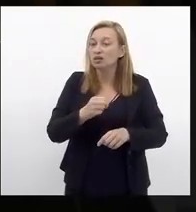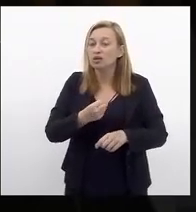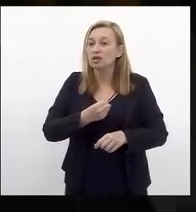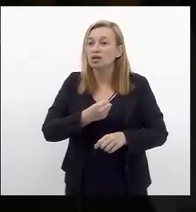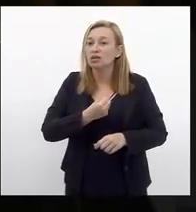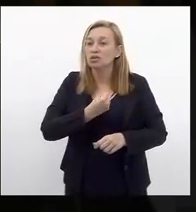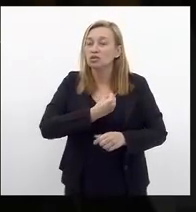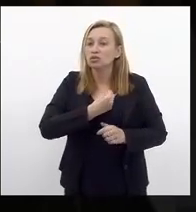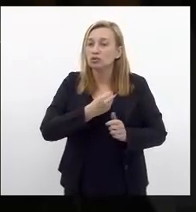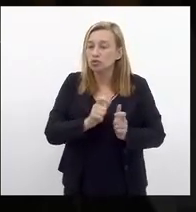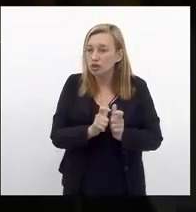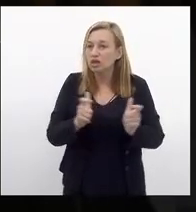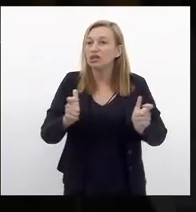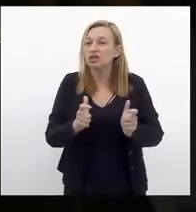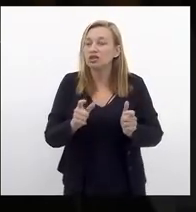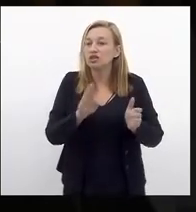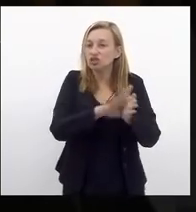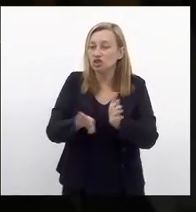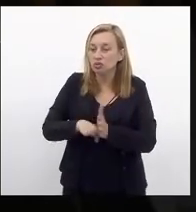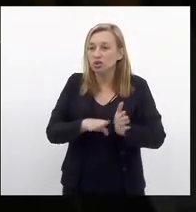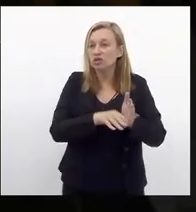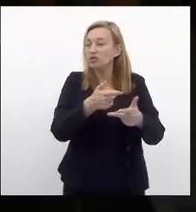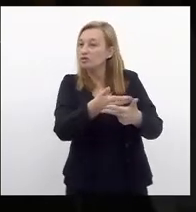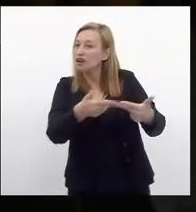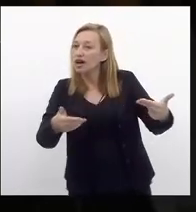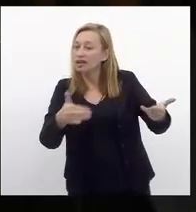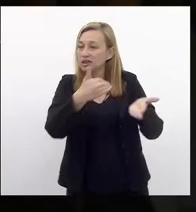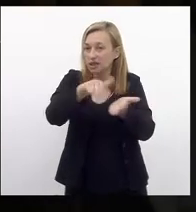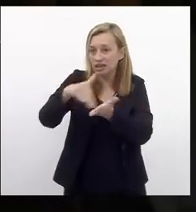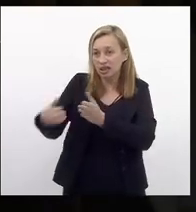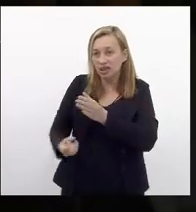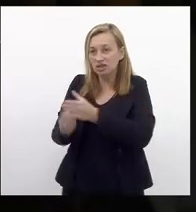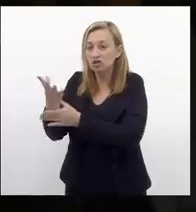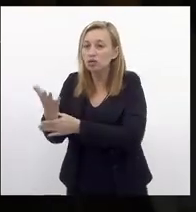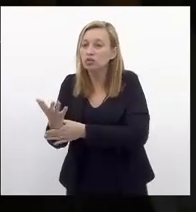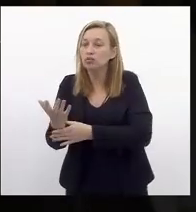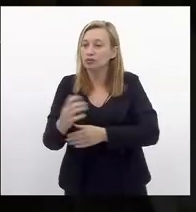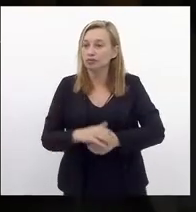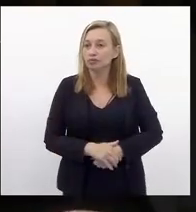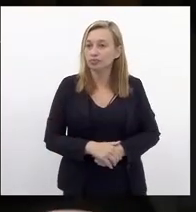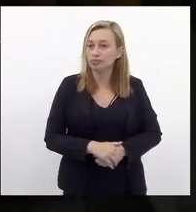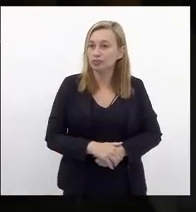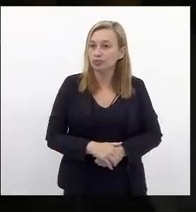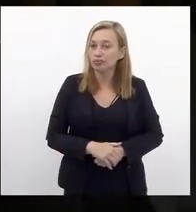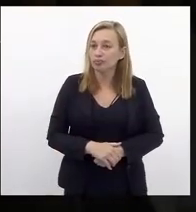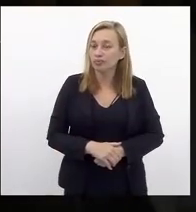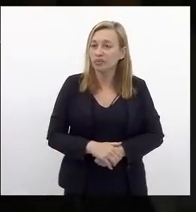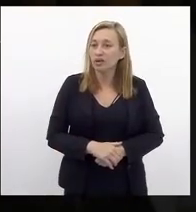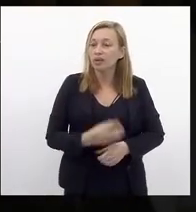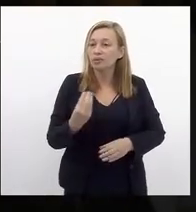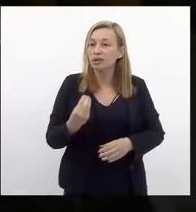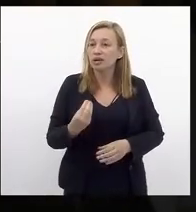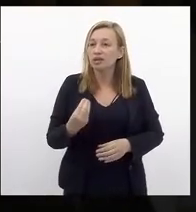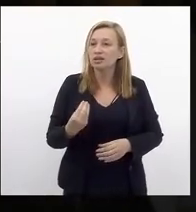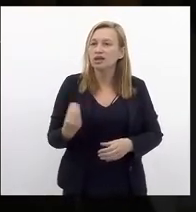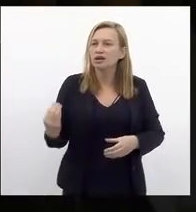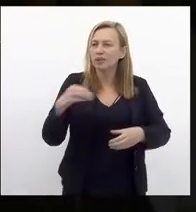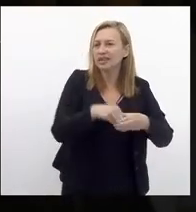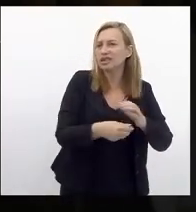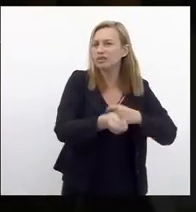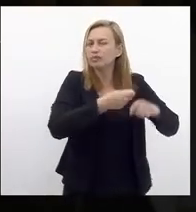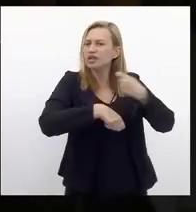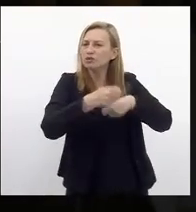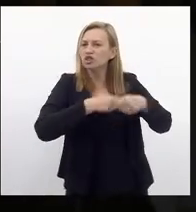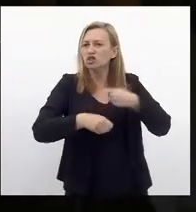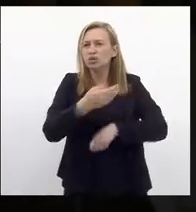quando criou diversas secretarias enchendo a máquina e colocando para dentro da administração